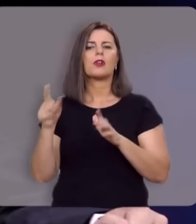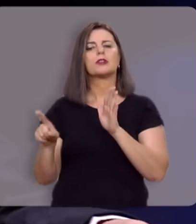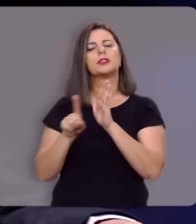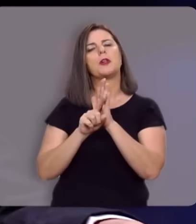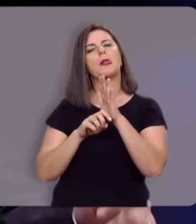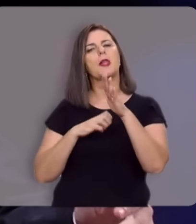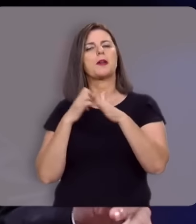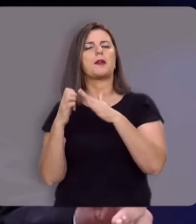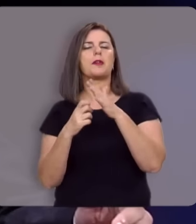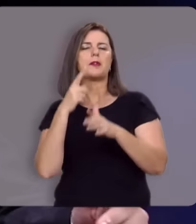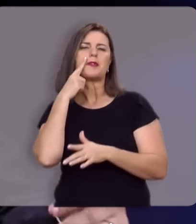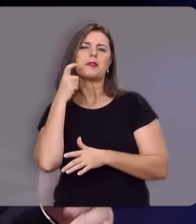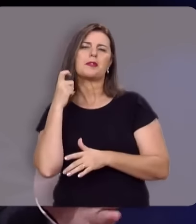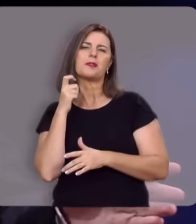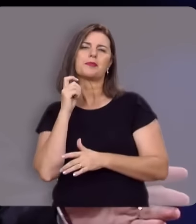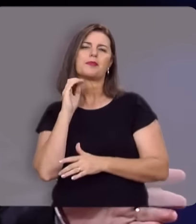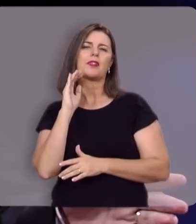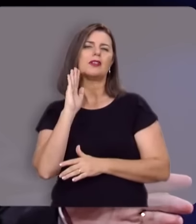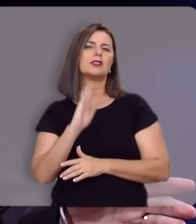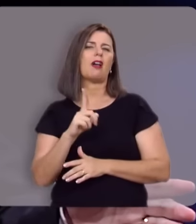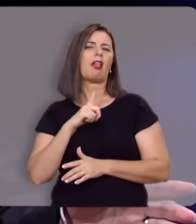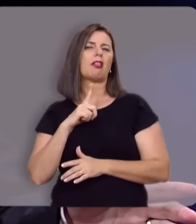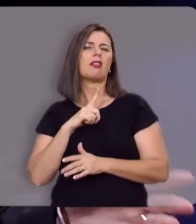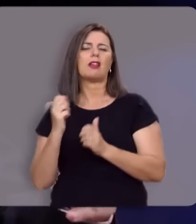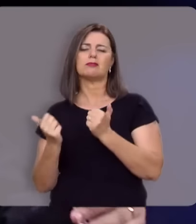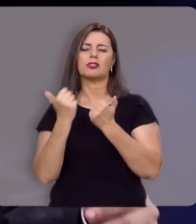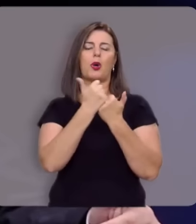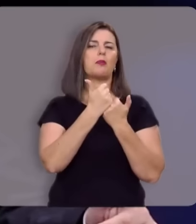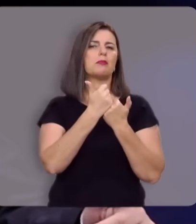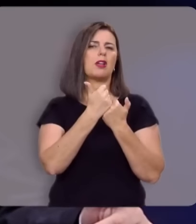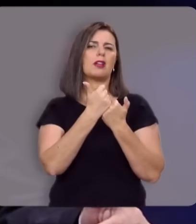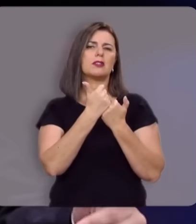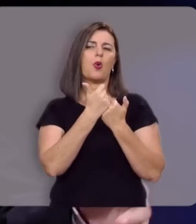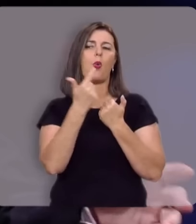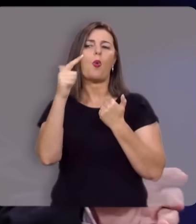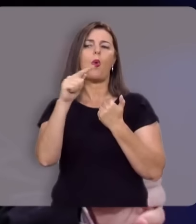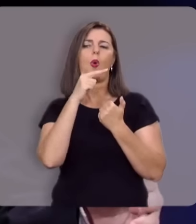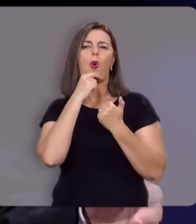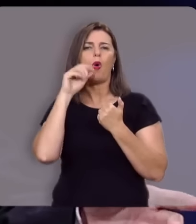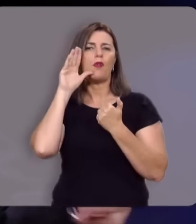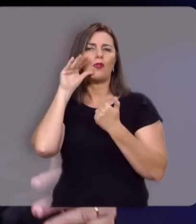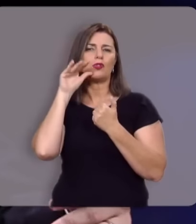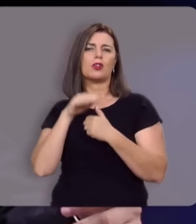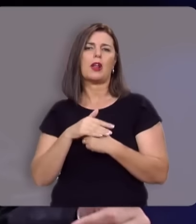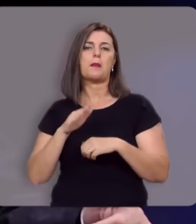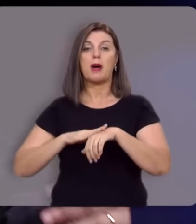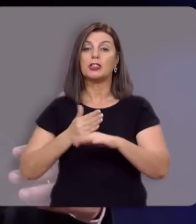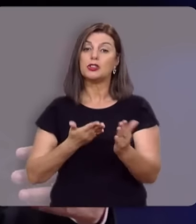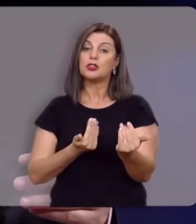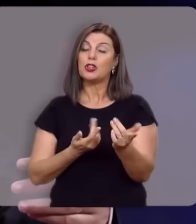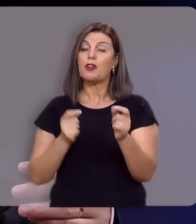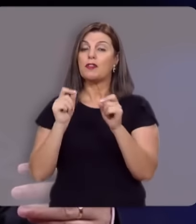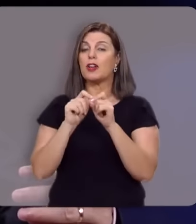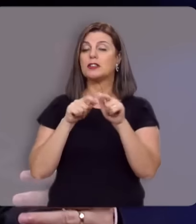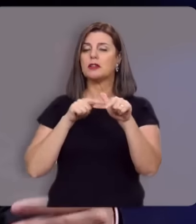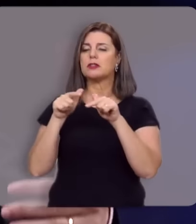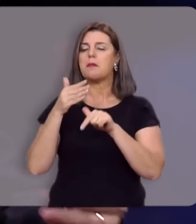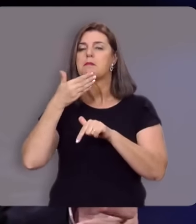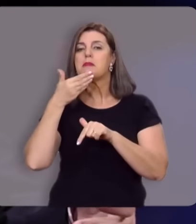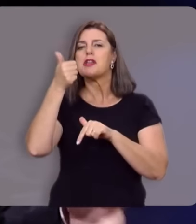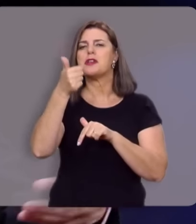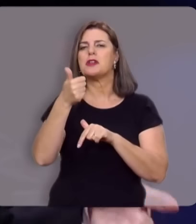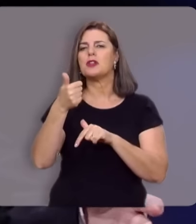chega na empresa, ele percebe que ele já havia sido substituído, tinha um outro funcionário mais jovem que ele, fazendo um